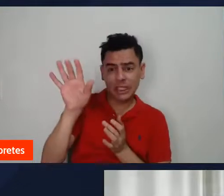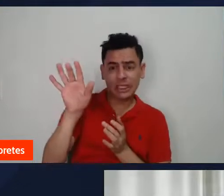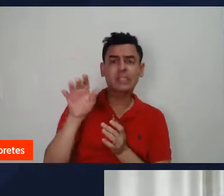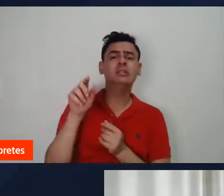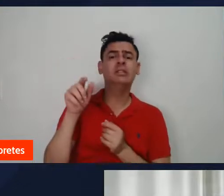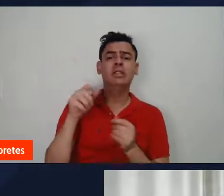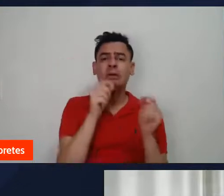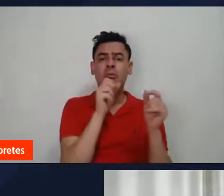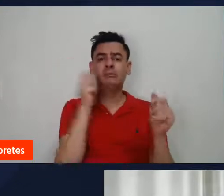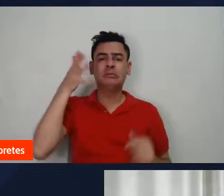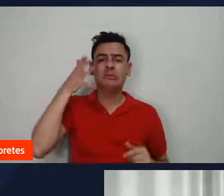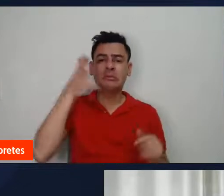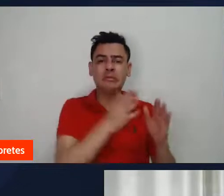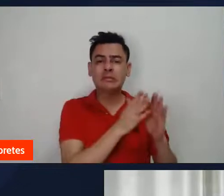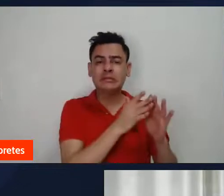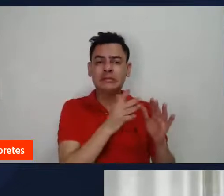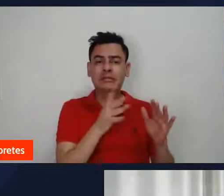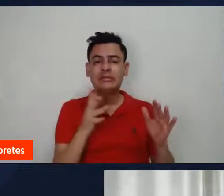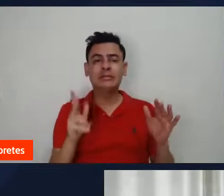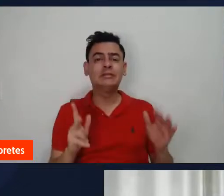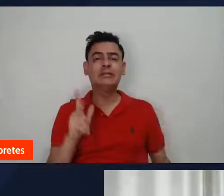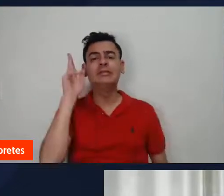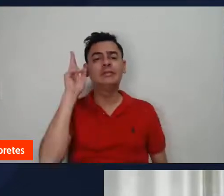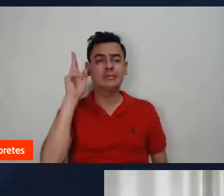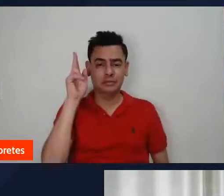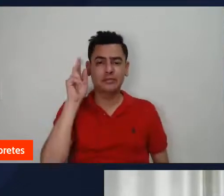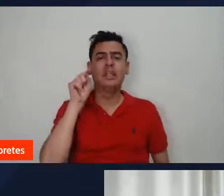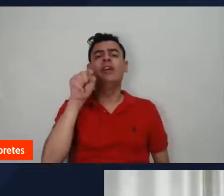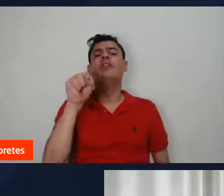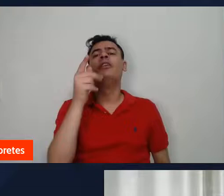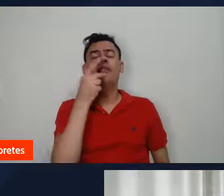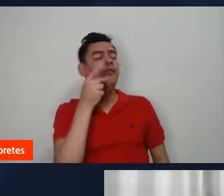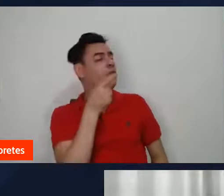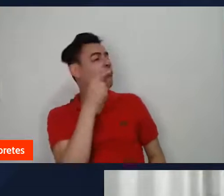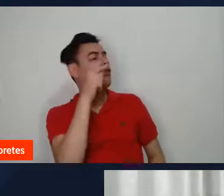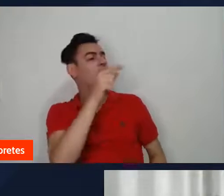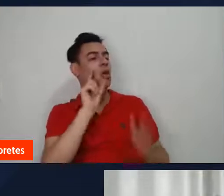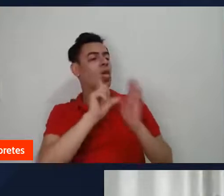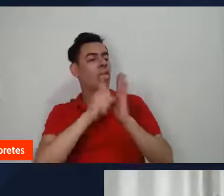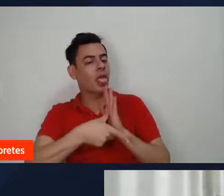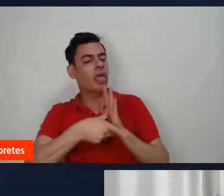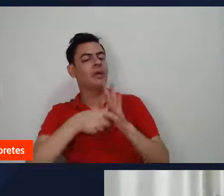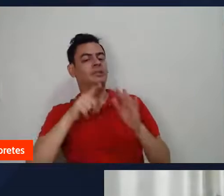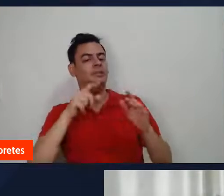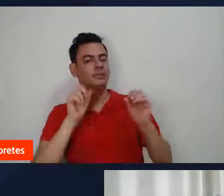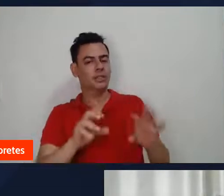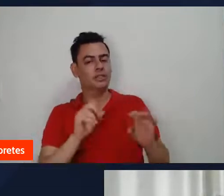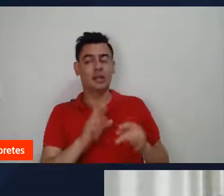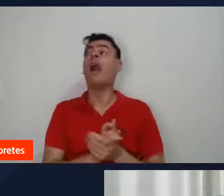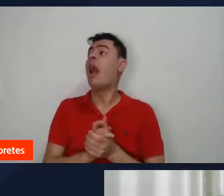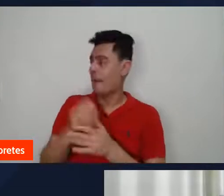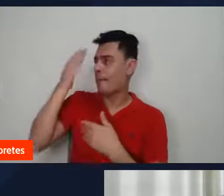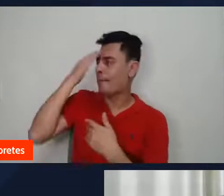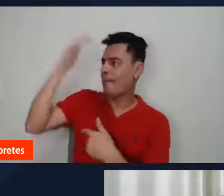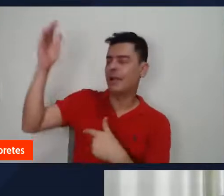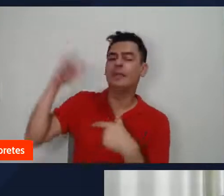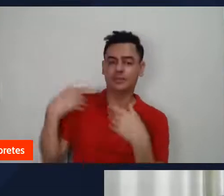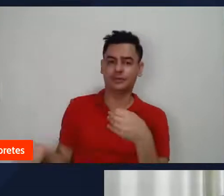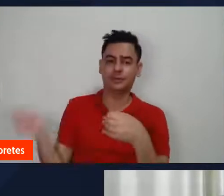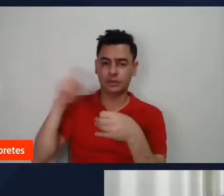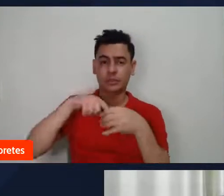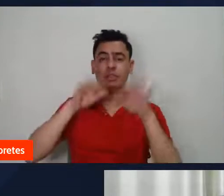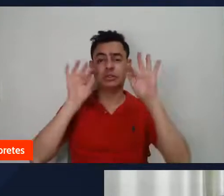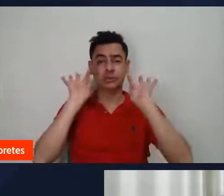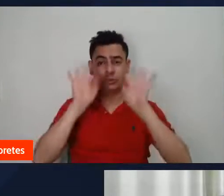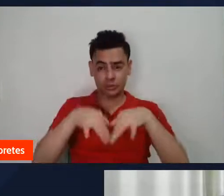ouviram. Quando você estava falando do retrocesso na educação brasileira, homeschooling. Muito obrigada. Então, vou concluir para que